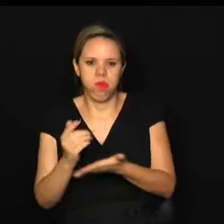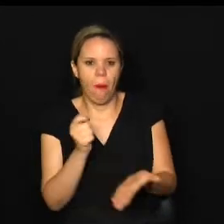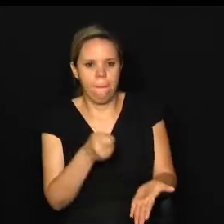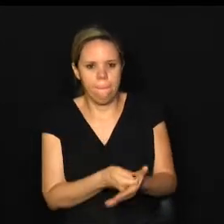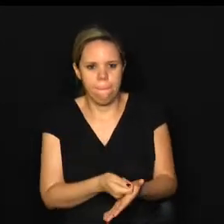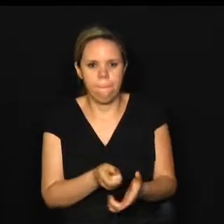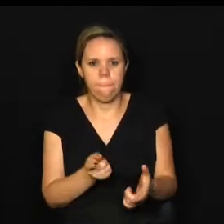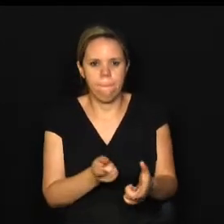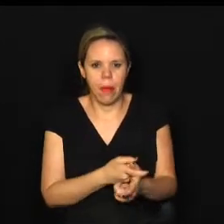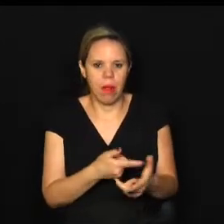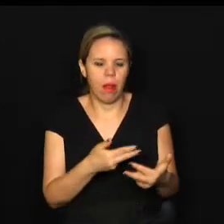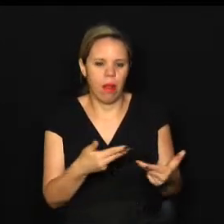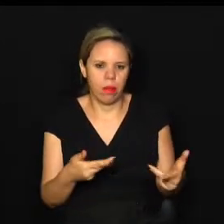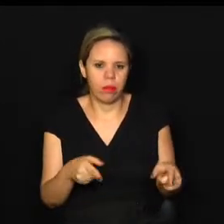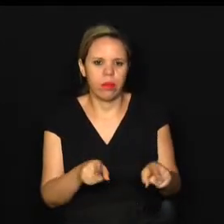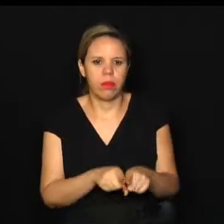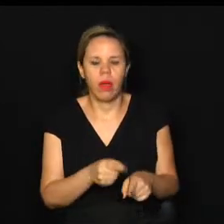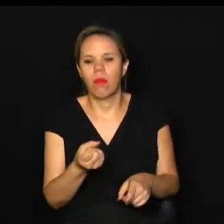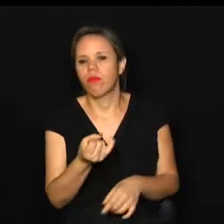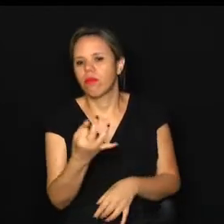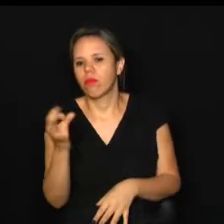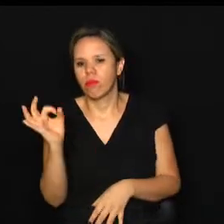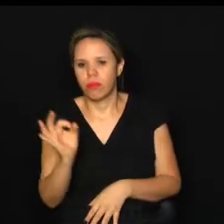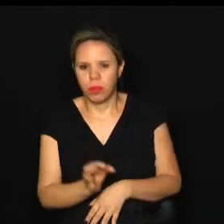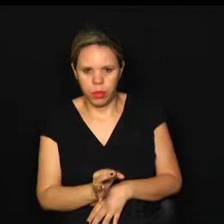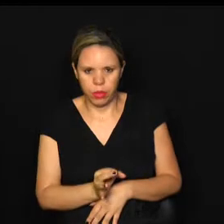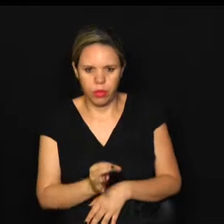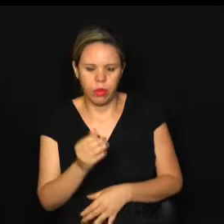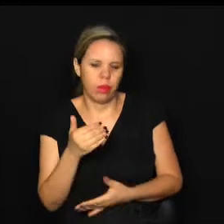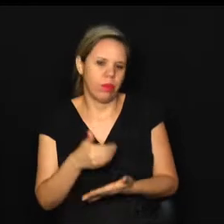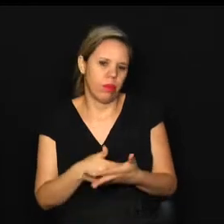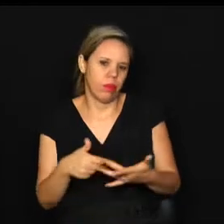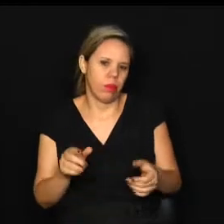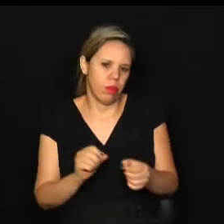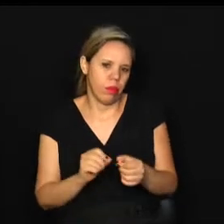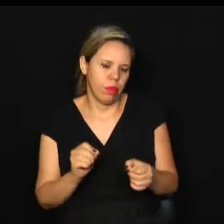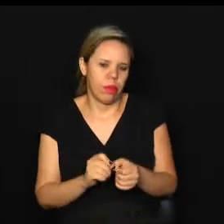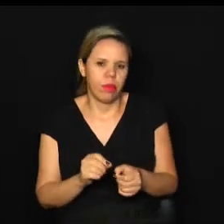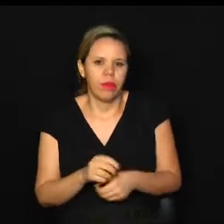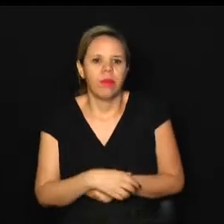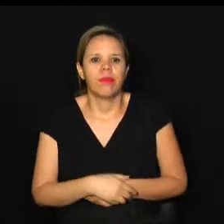pago. E também os percentuais aí de realização.